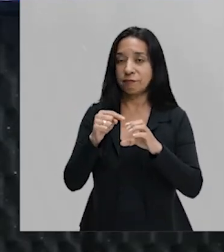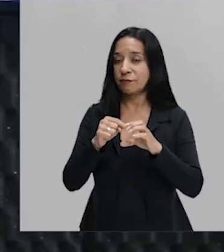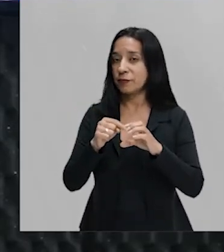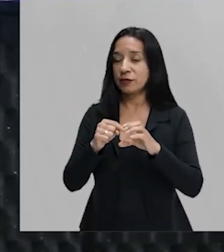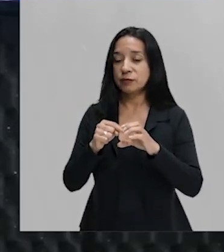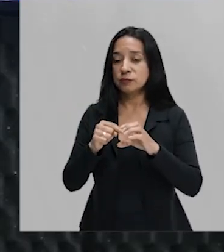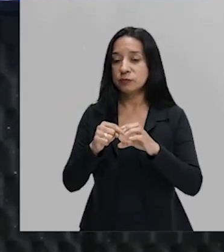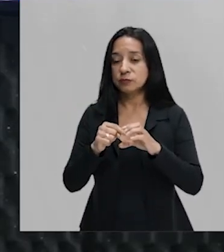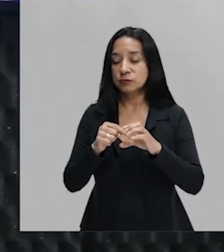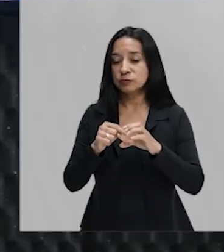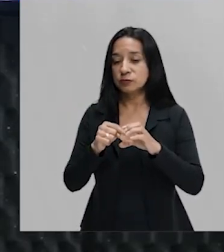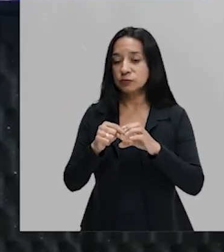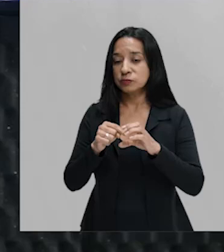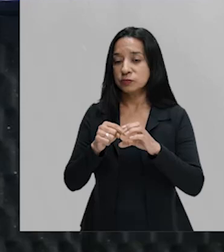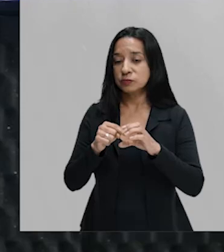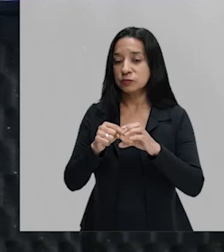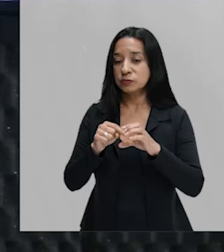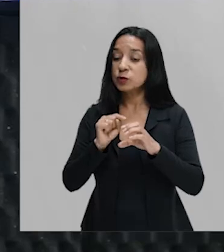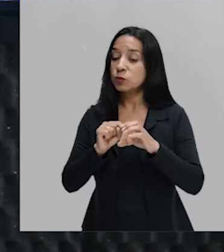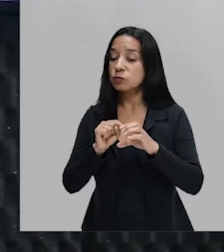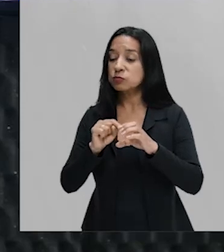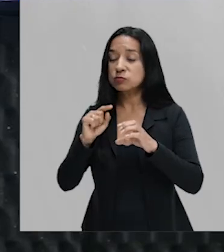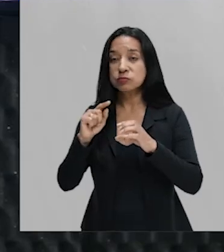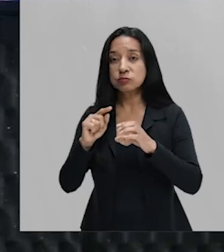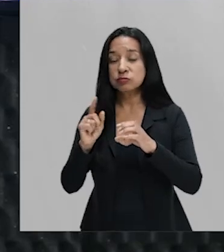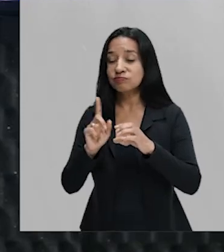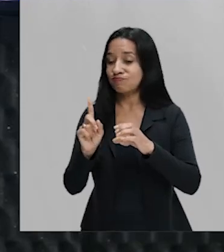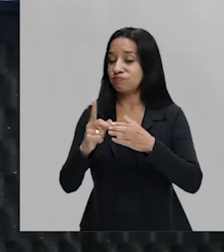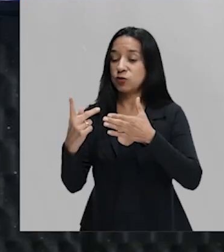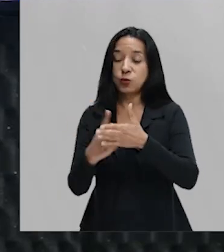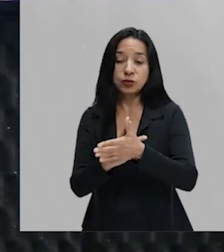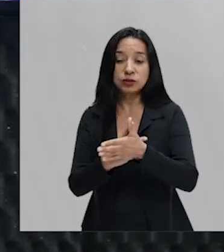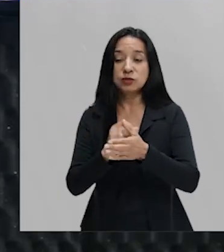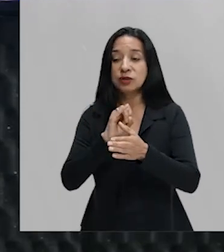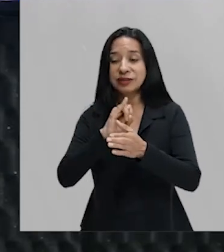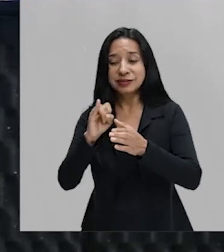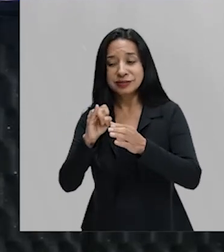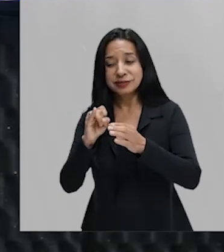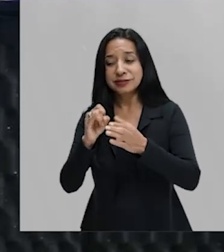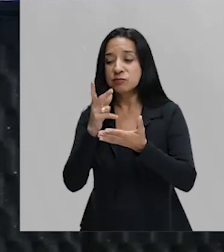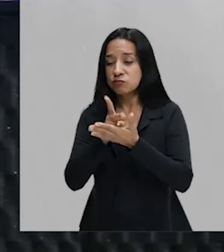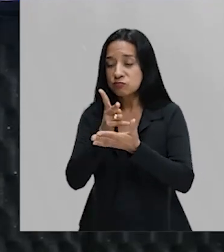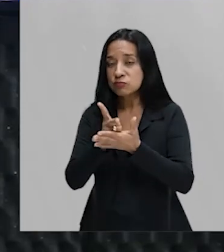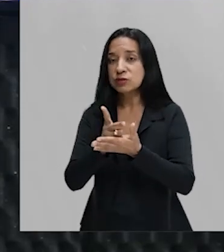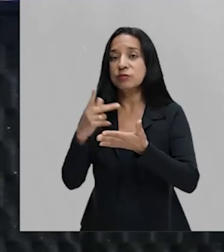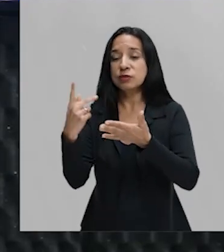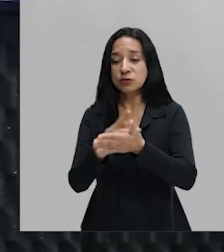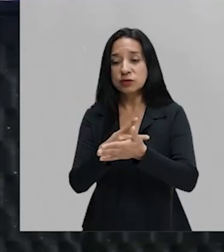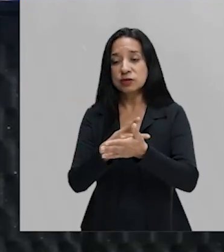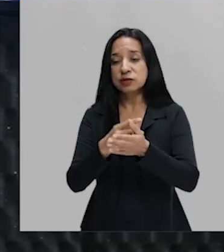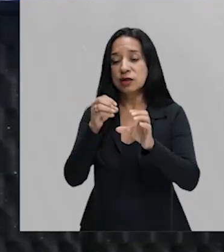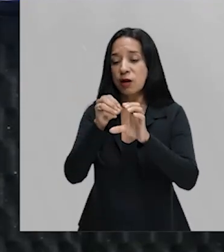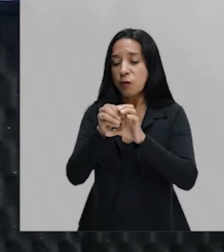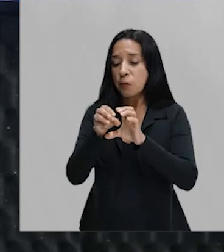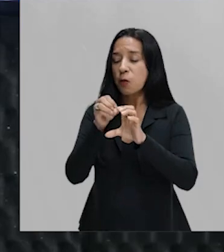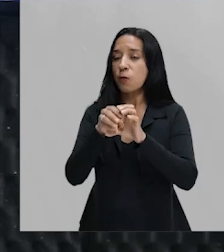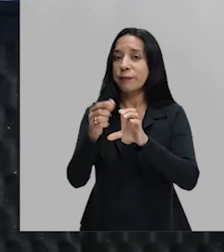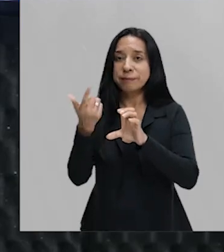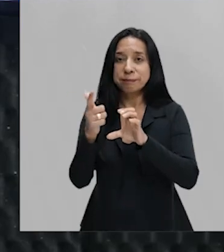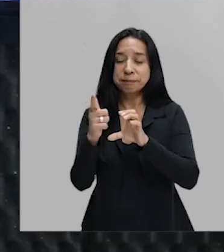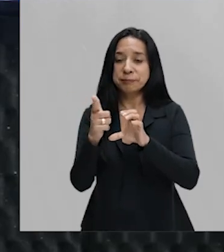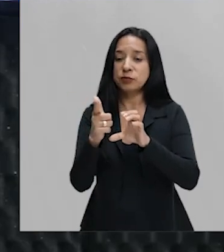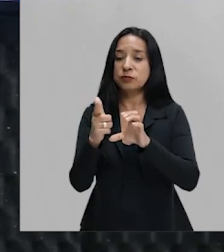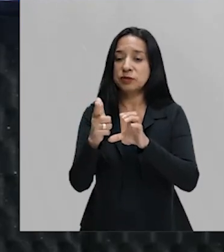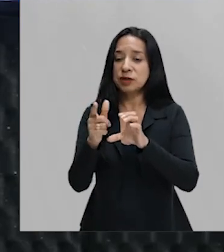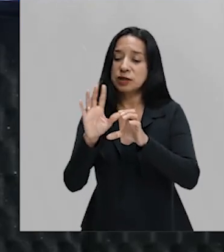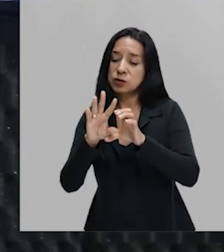pode deixar que isso aconteça, porque se isso acontecer o tempo todo, né, se essa bomba não existisse,